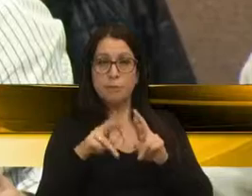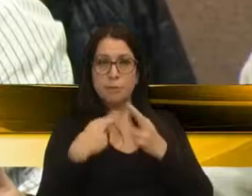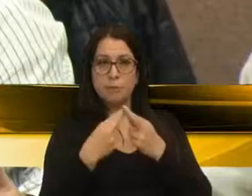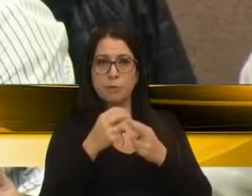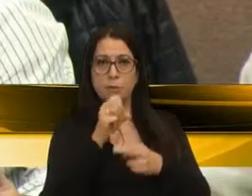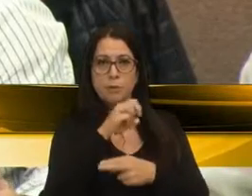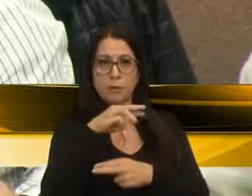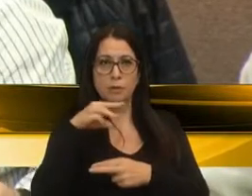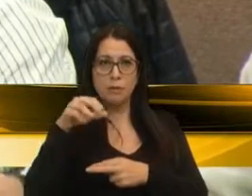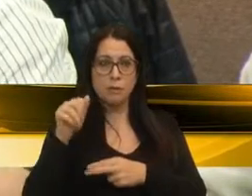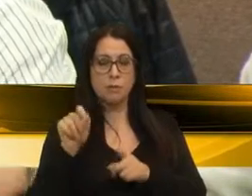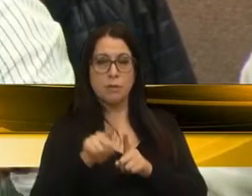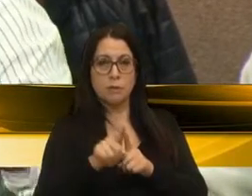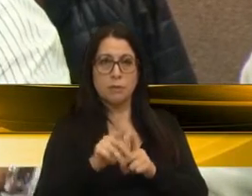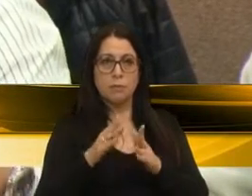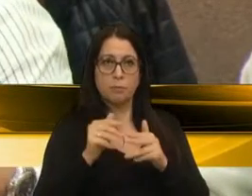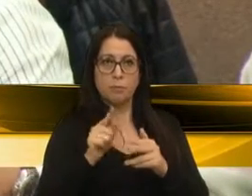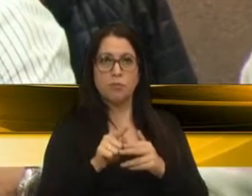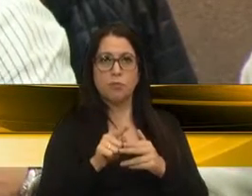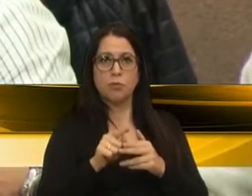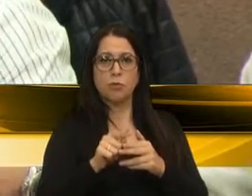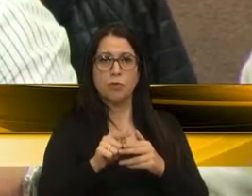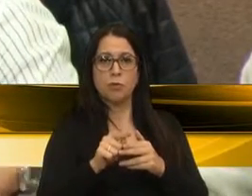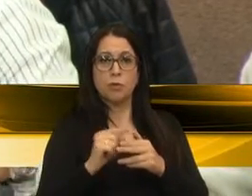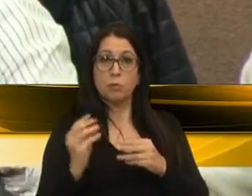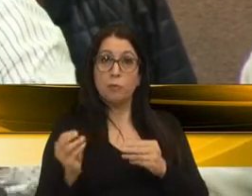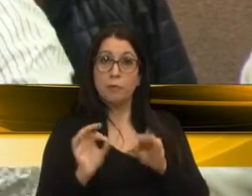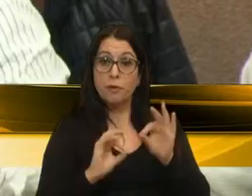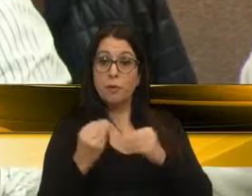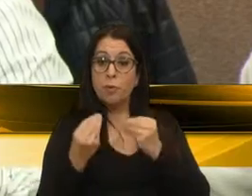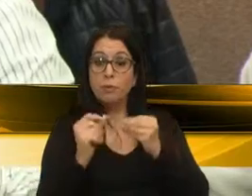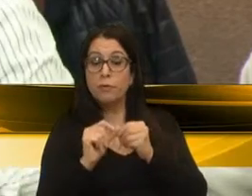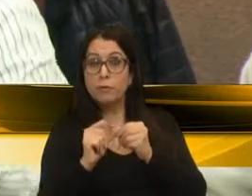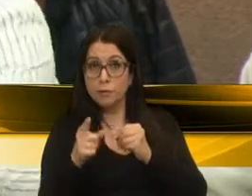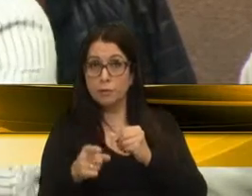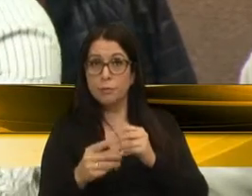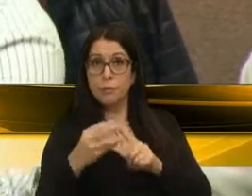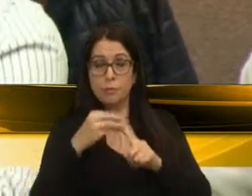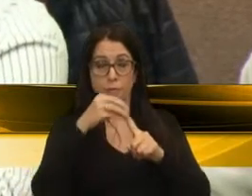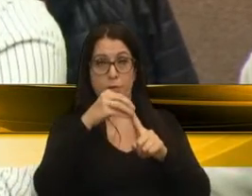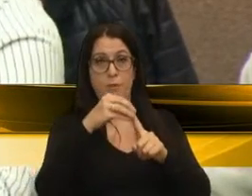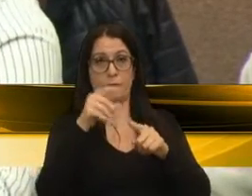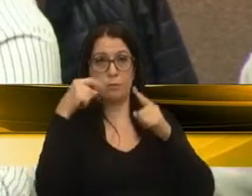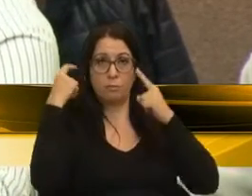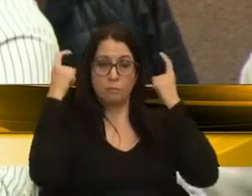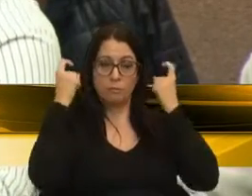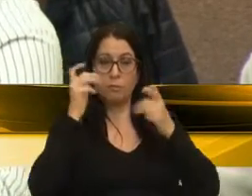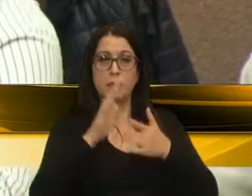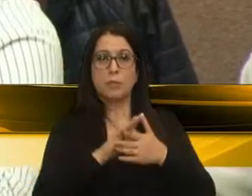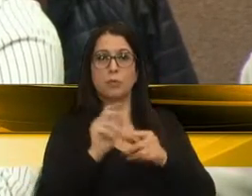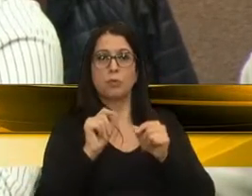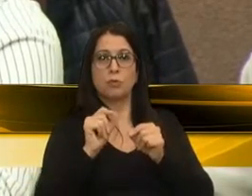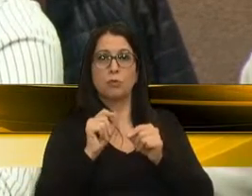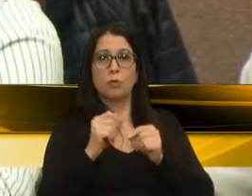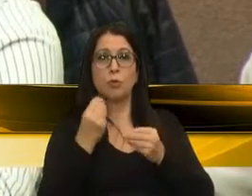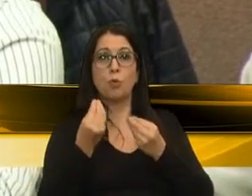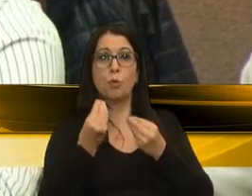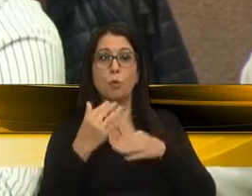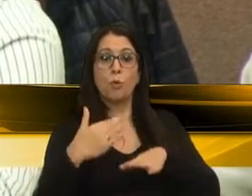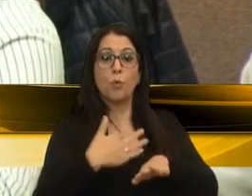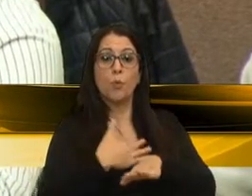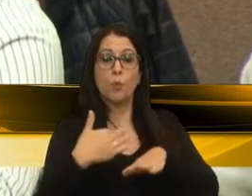SEMA, inclusive solicitando essas compensações todas, né? E principalmente, vereadora Adiló, a preocupação com relação ao impacto de